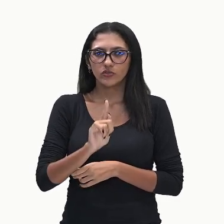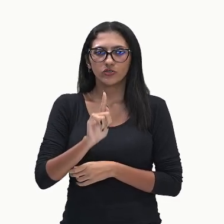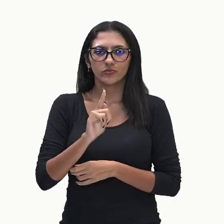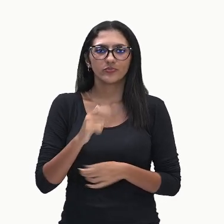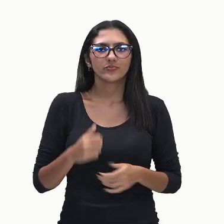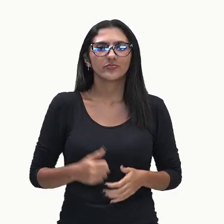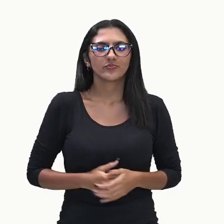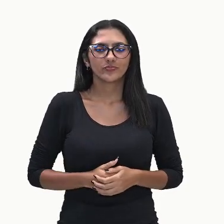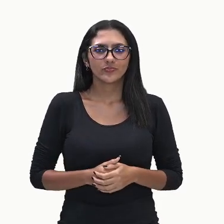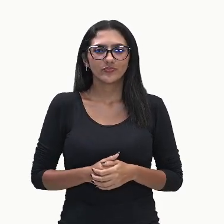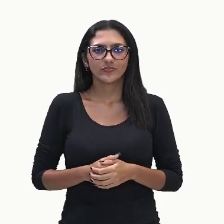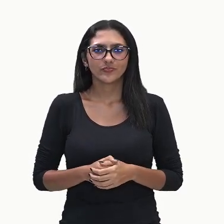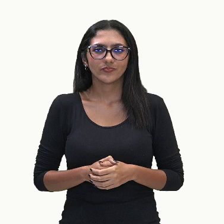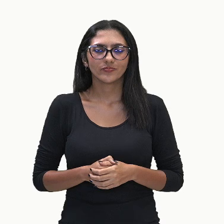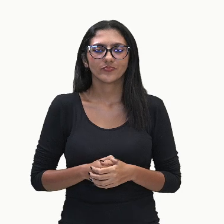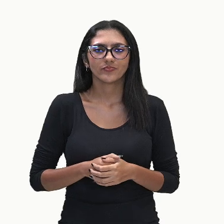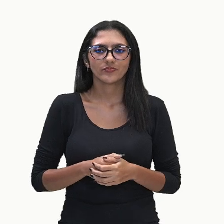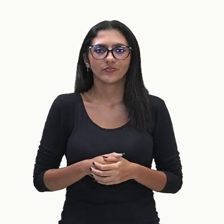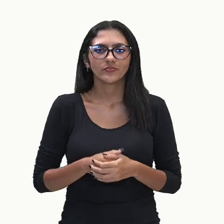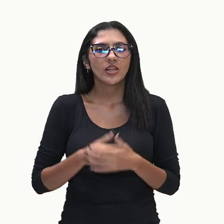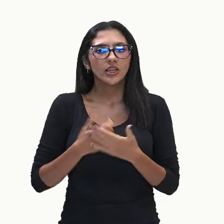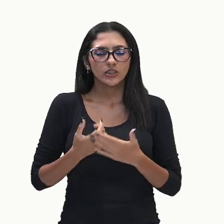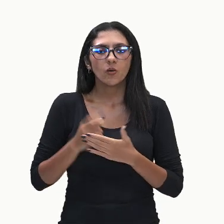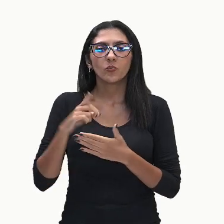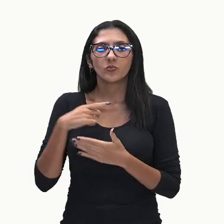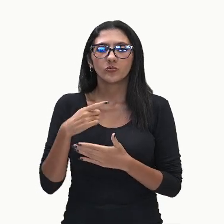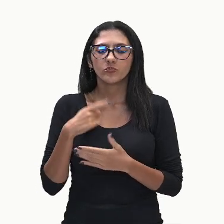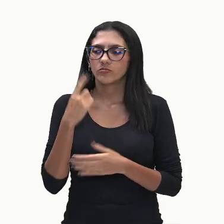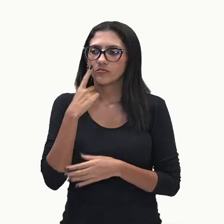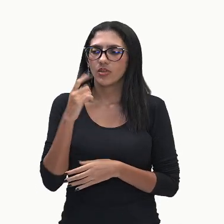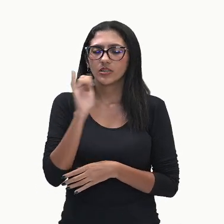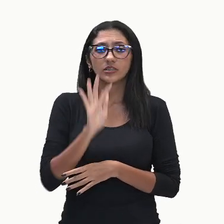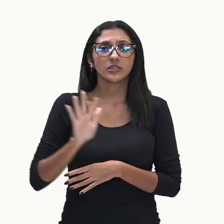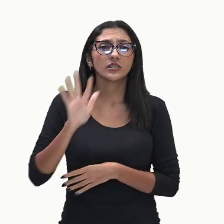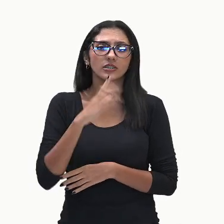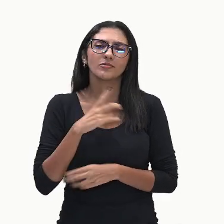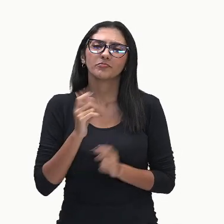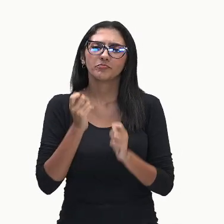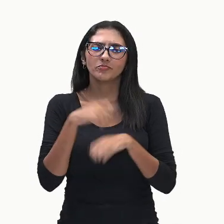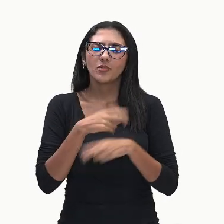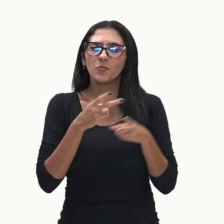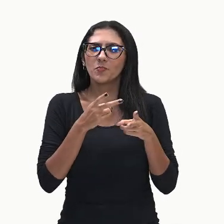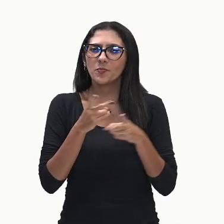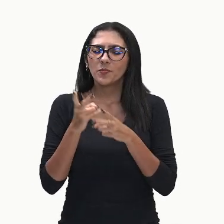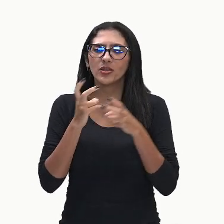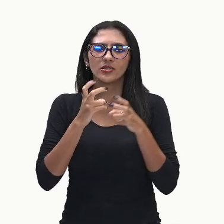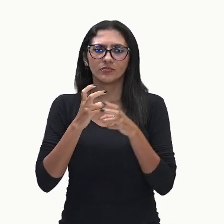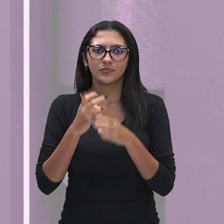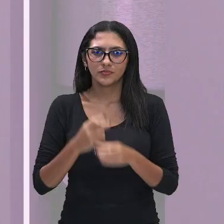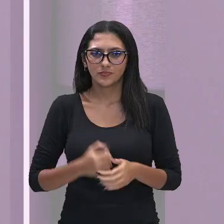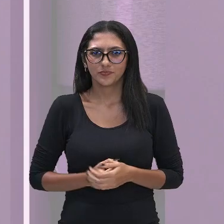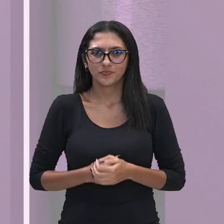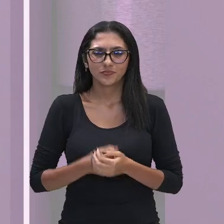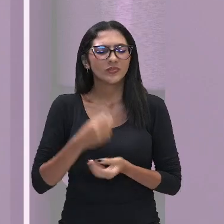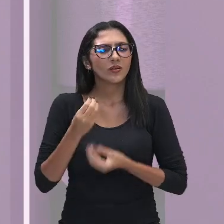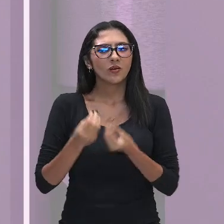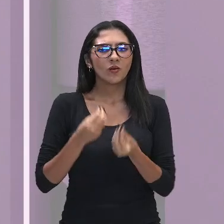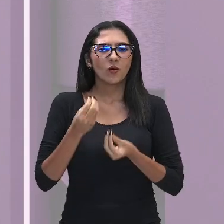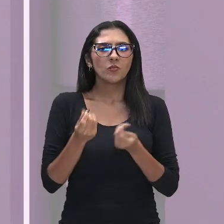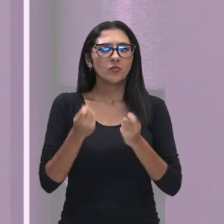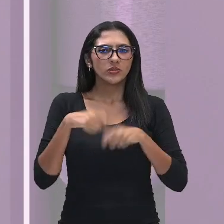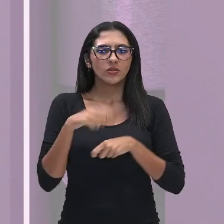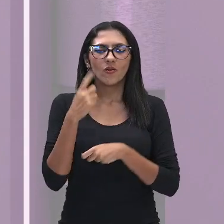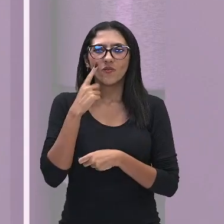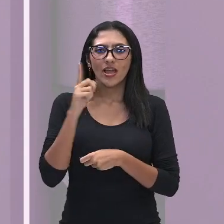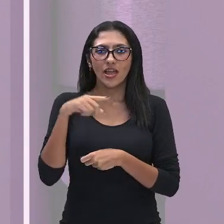bom? Então, nessa cartela aí, você verificou como que faz para a gente pegar uma